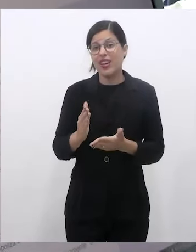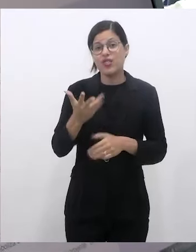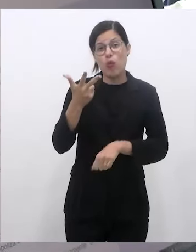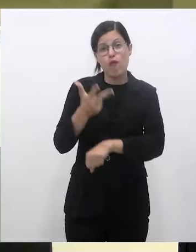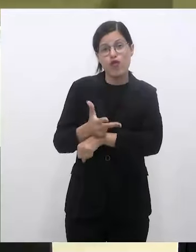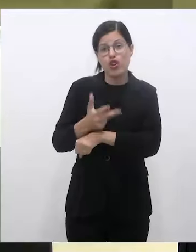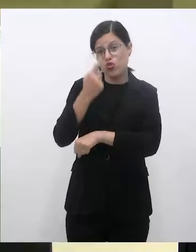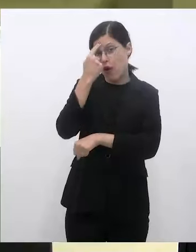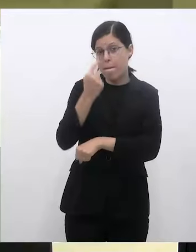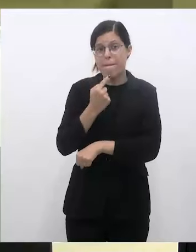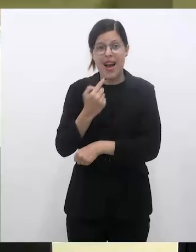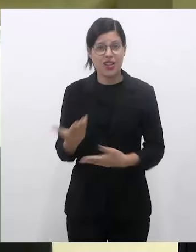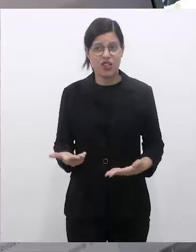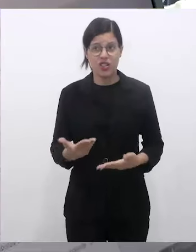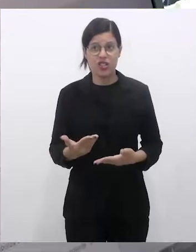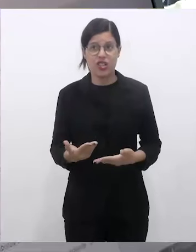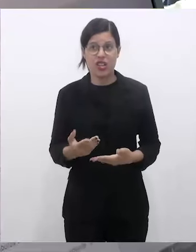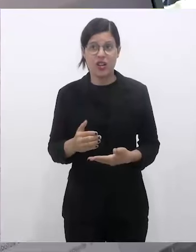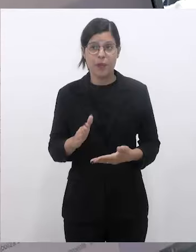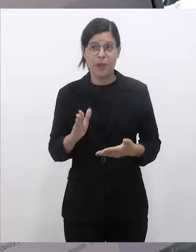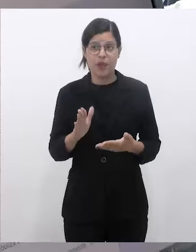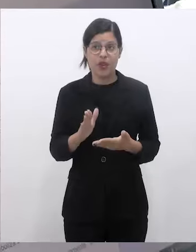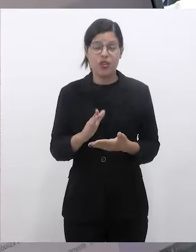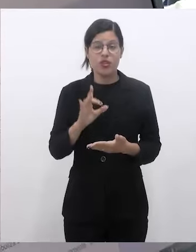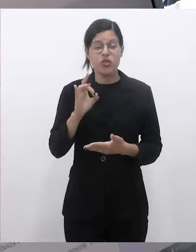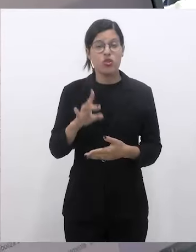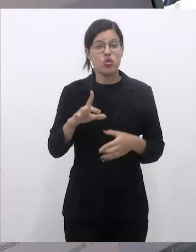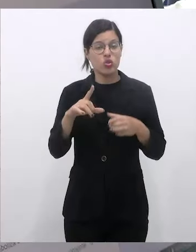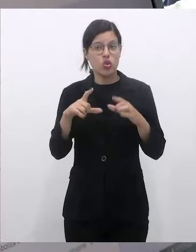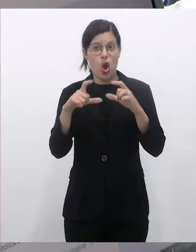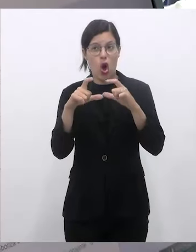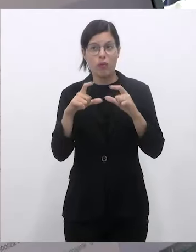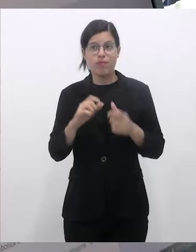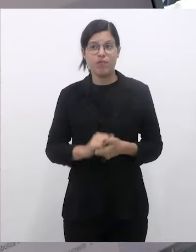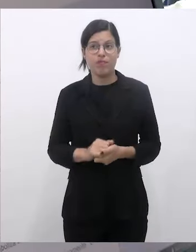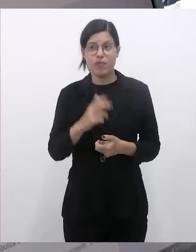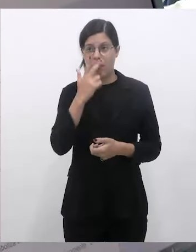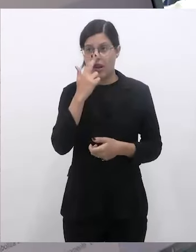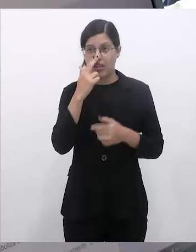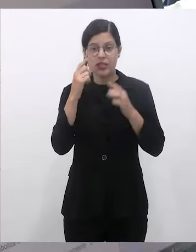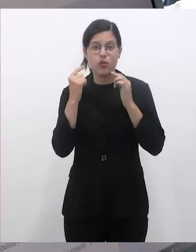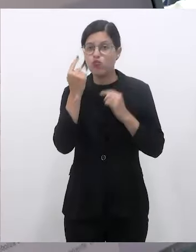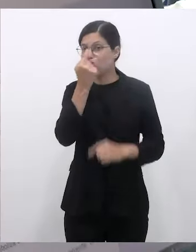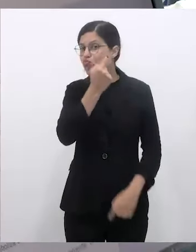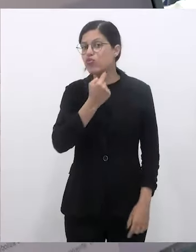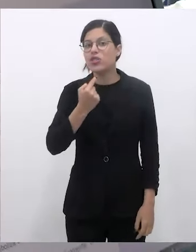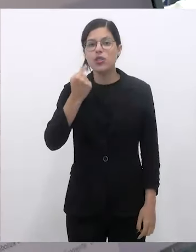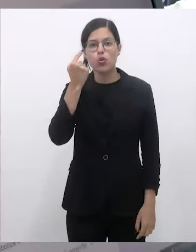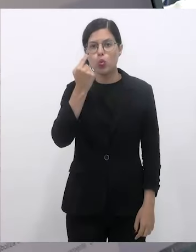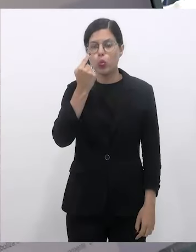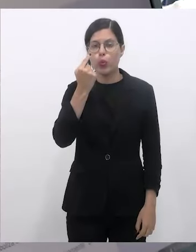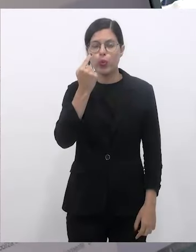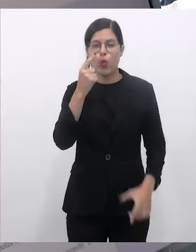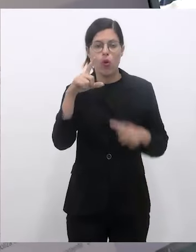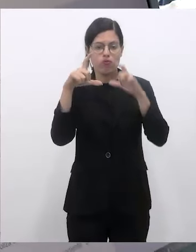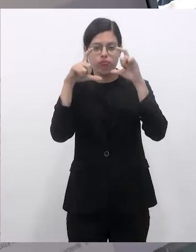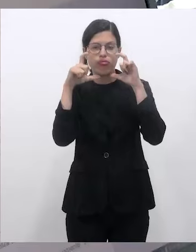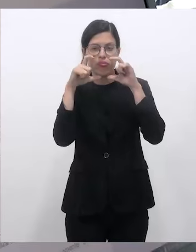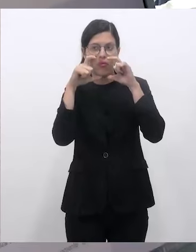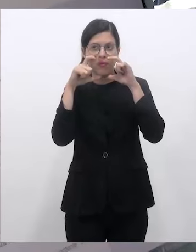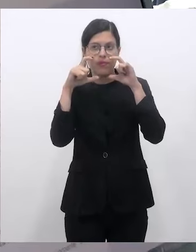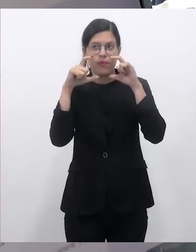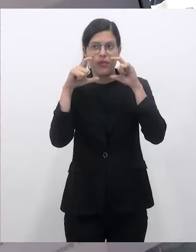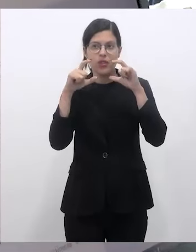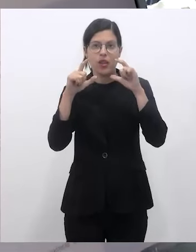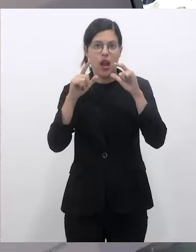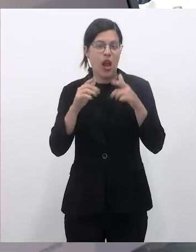Sem a imagem? Sem a imagem. A gente chama de Zé Boquinha, né? Fica só um círculozinho na boca, na